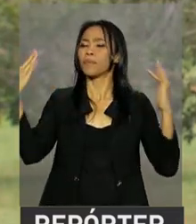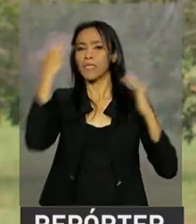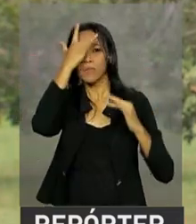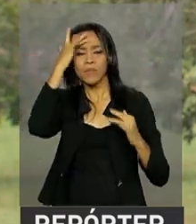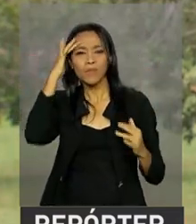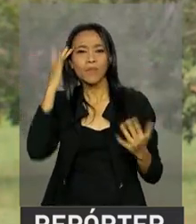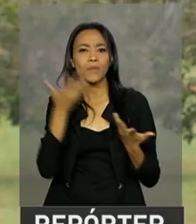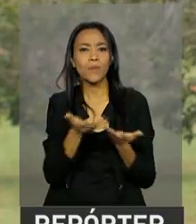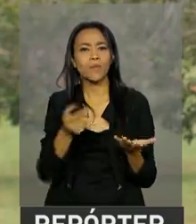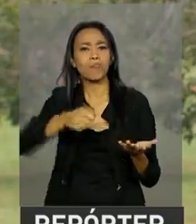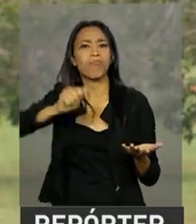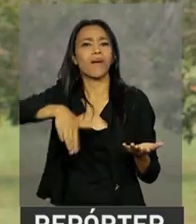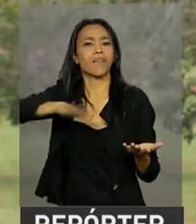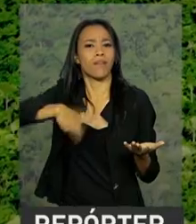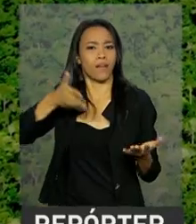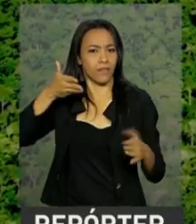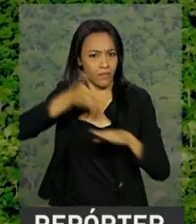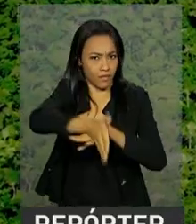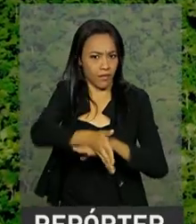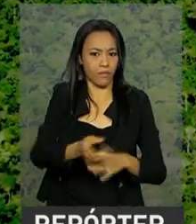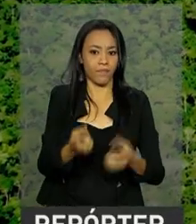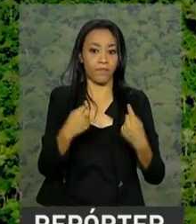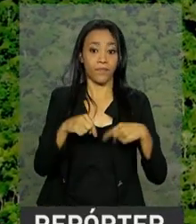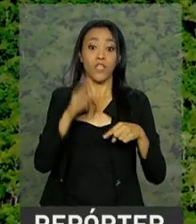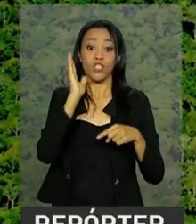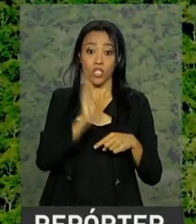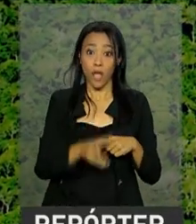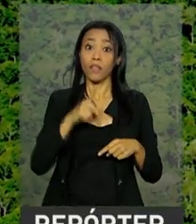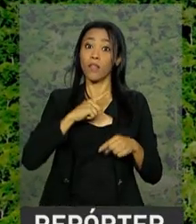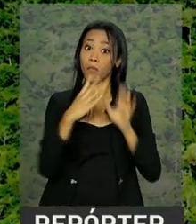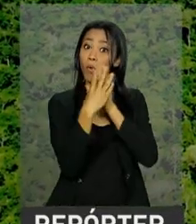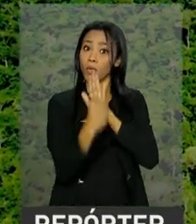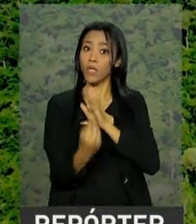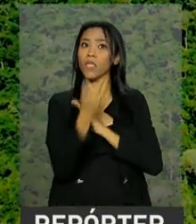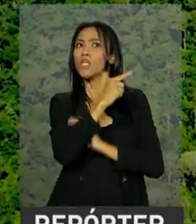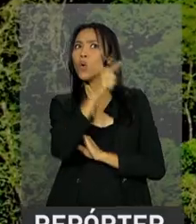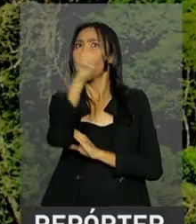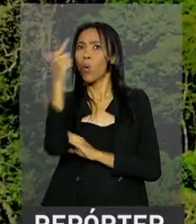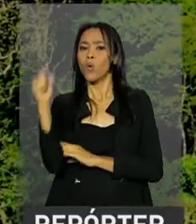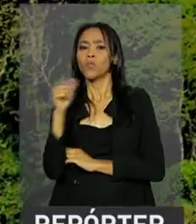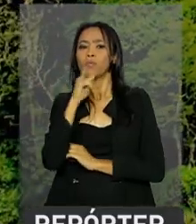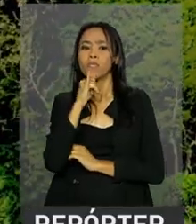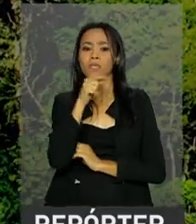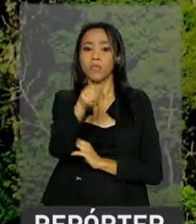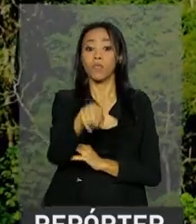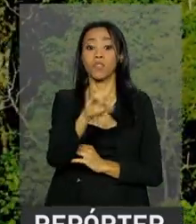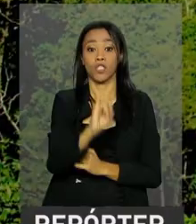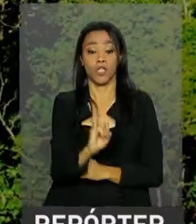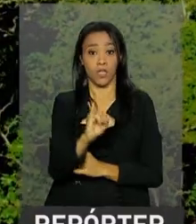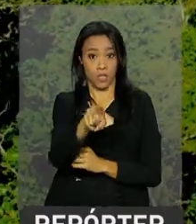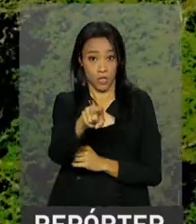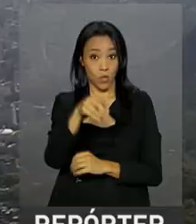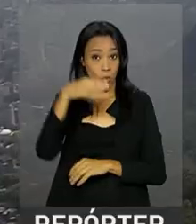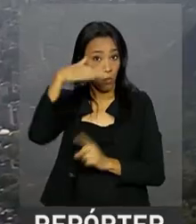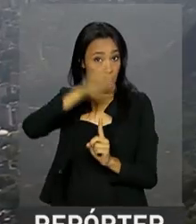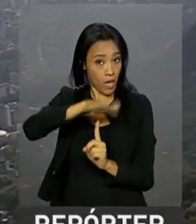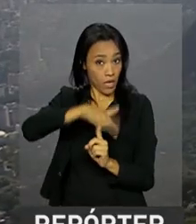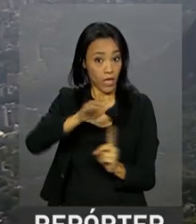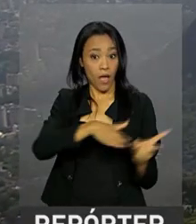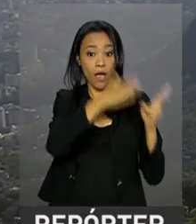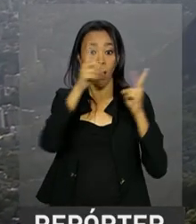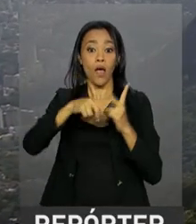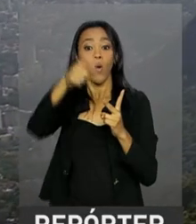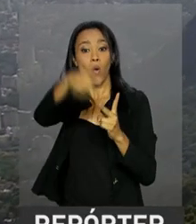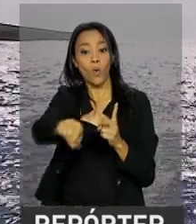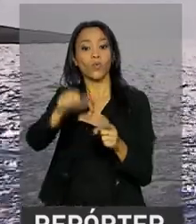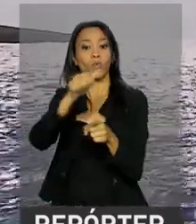no com baixo custo o modelo já é adotado em parques nacionais como de Iguaçu no Paraná Tijuca no